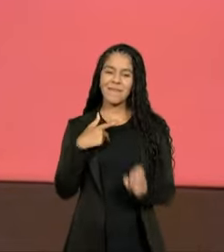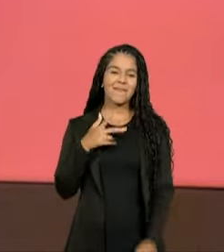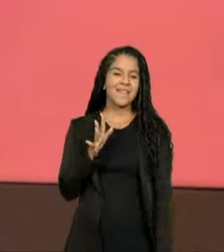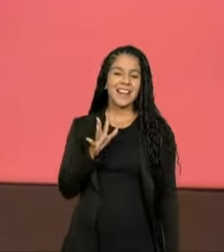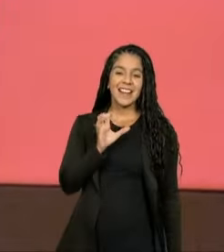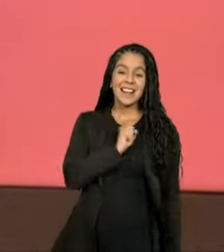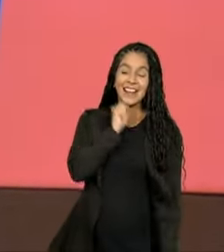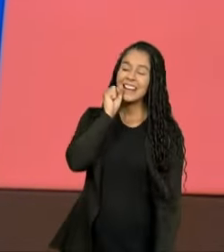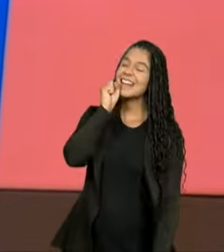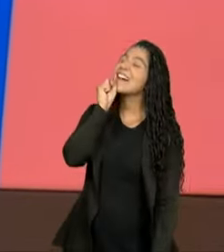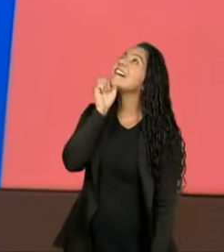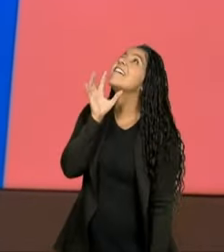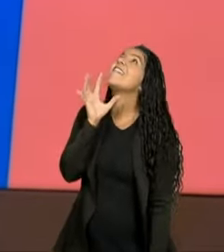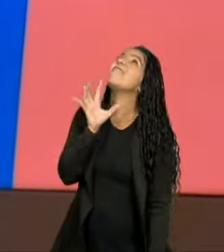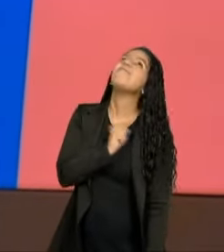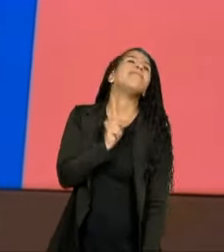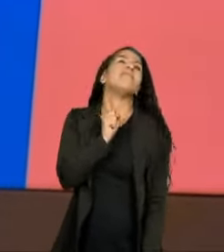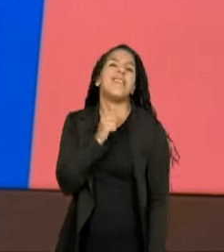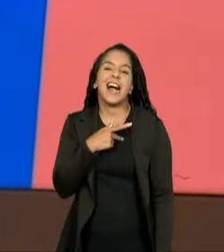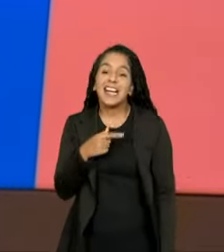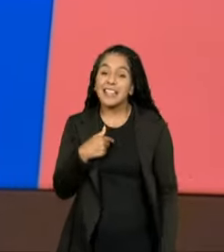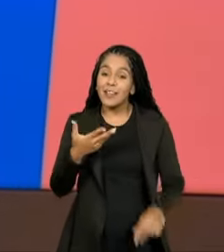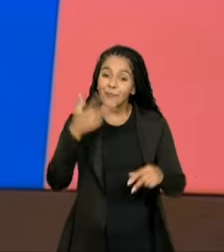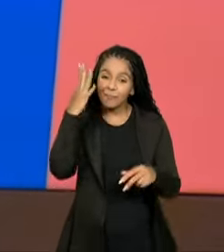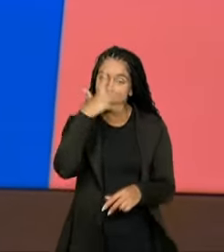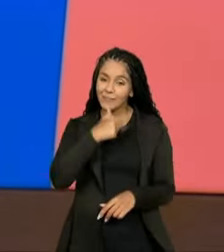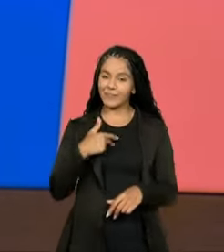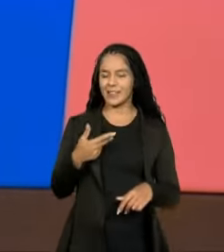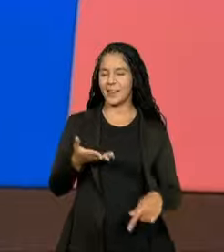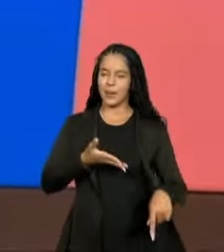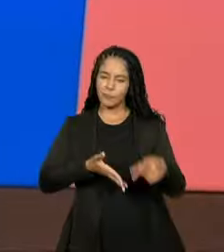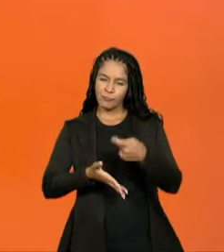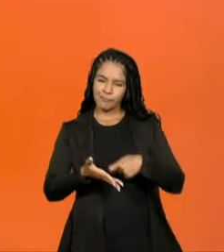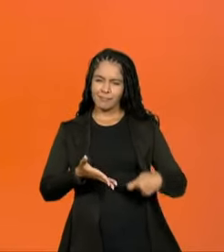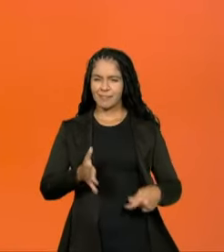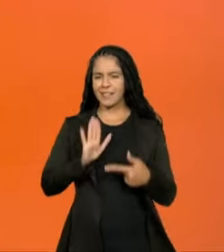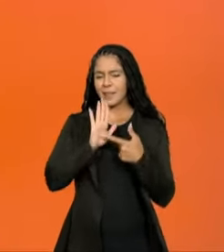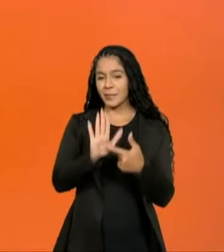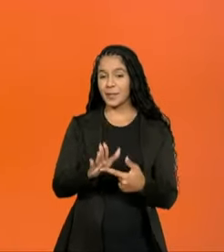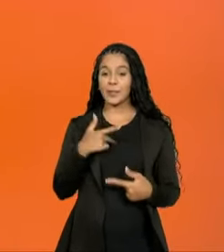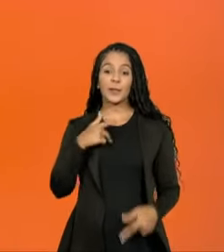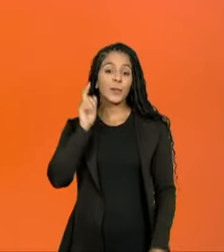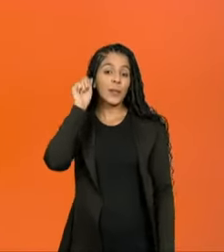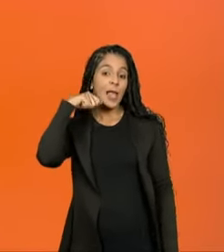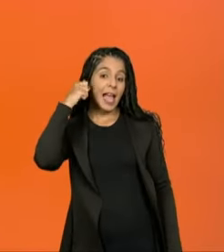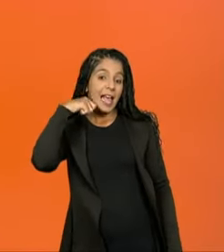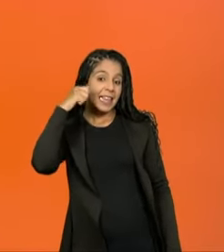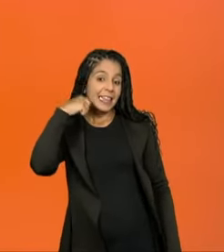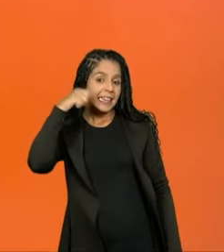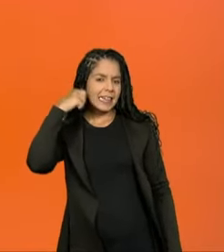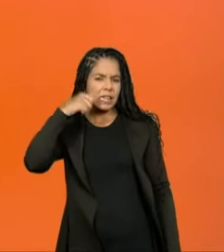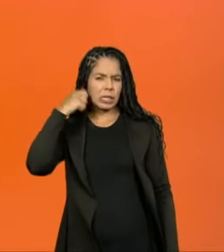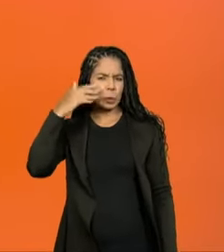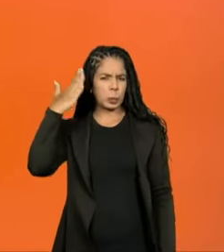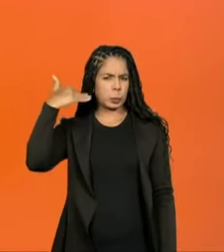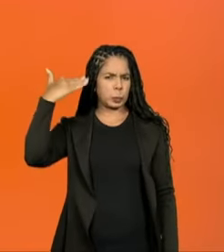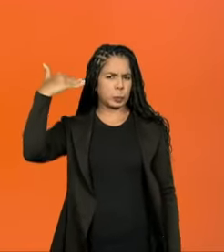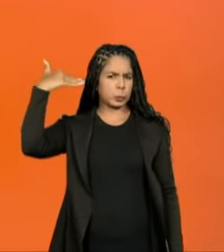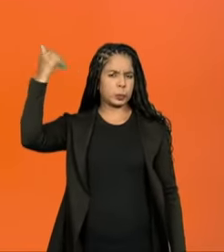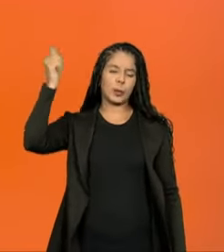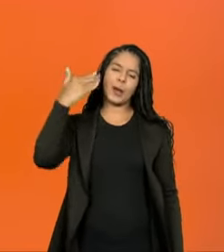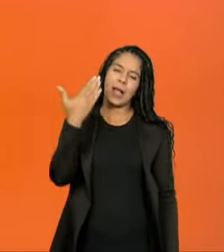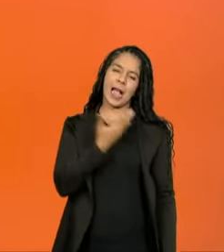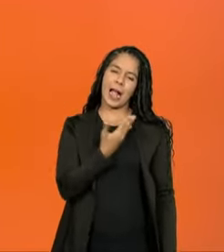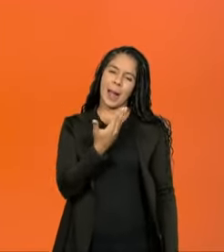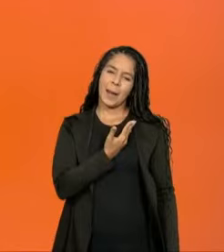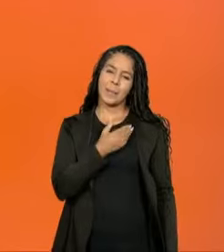amada, amada, linda escritora, apresentadora, atriz assassassassa e minha grande amiga,